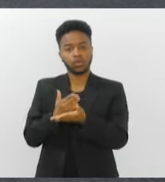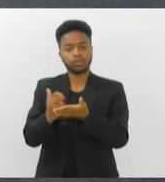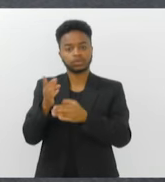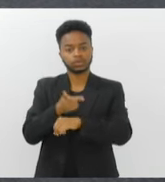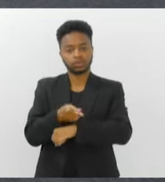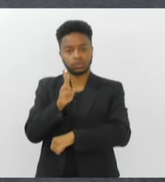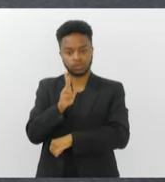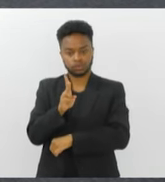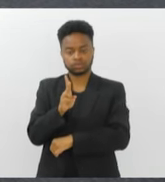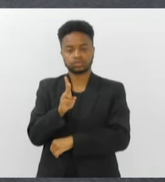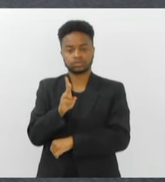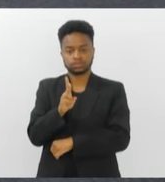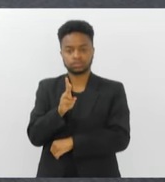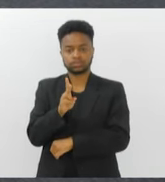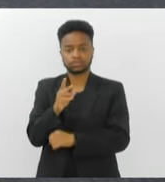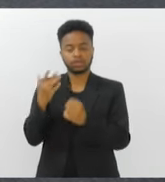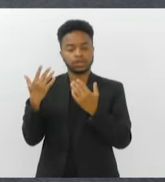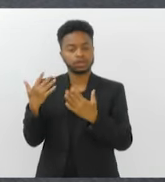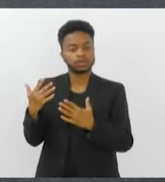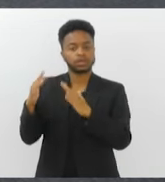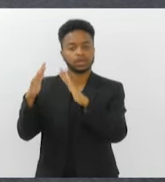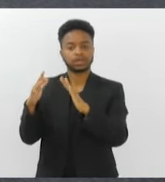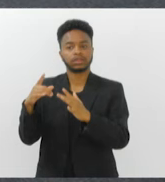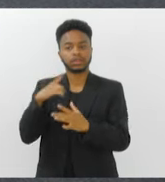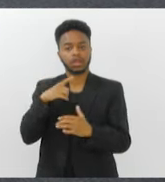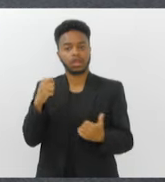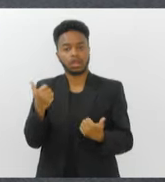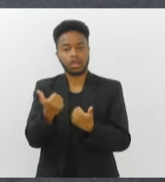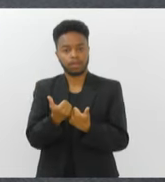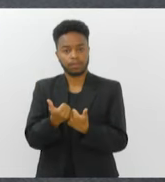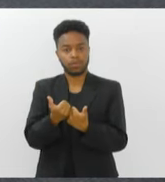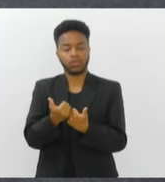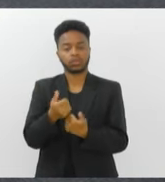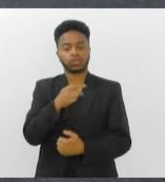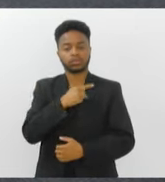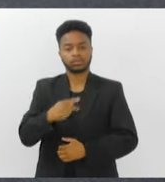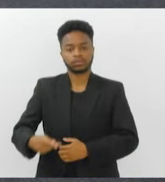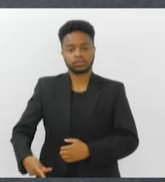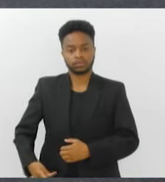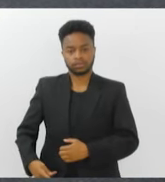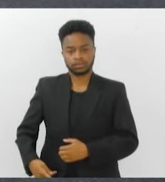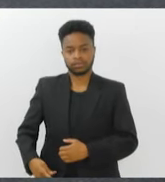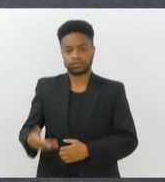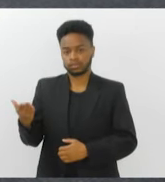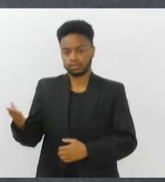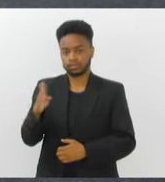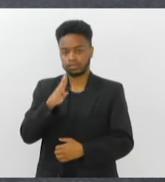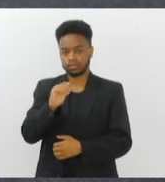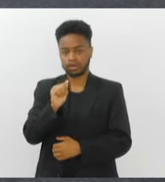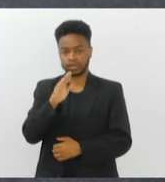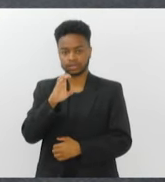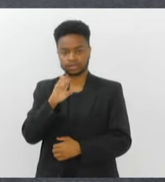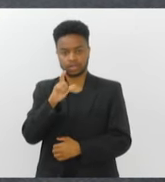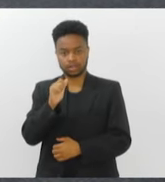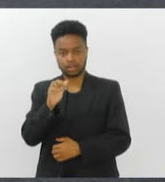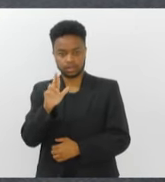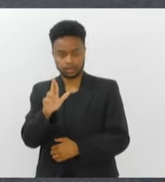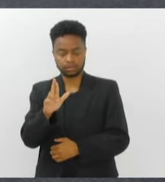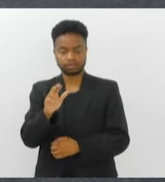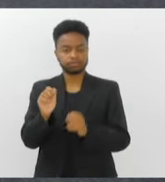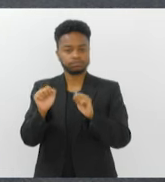14 horas essa celebração, que conta aí com o apoio do nosso presidente, Rodrigo Bacelar, para